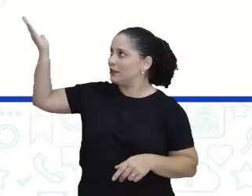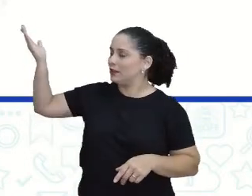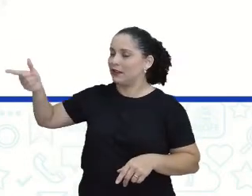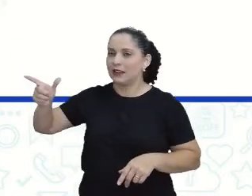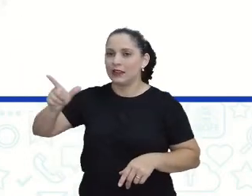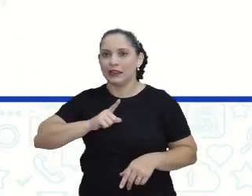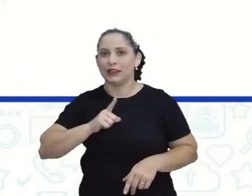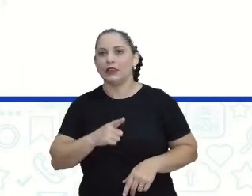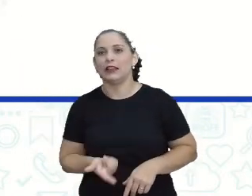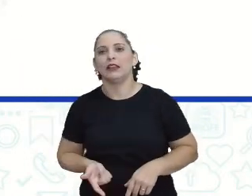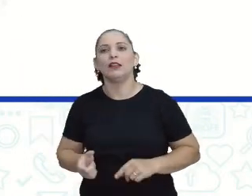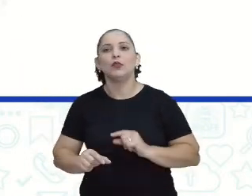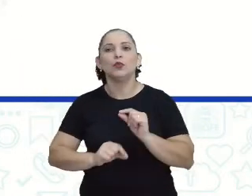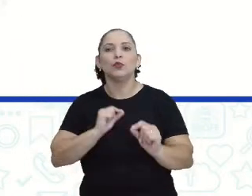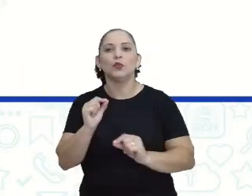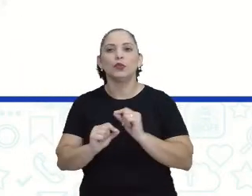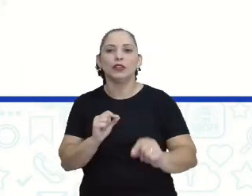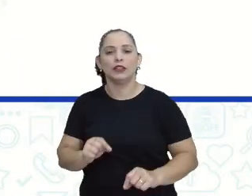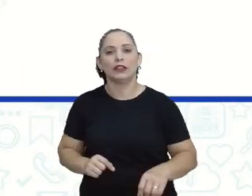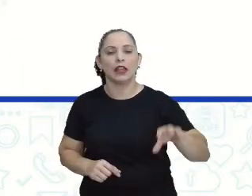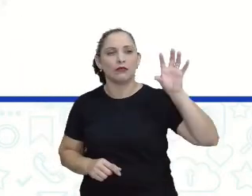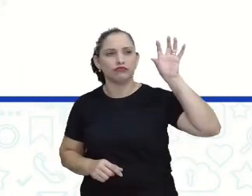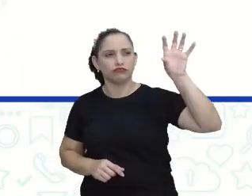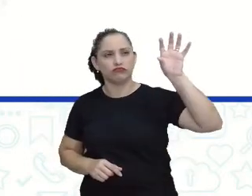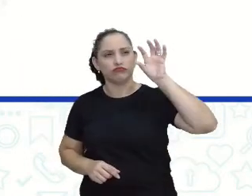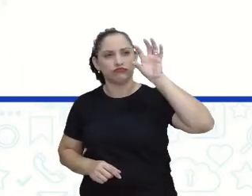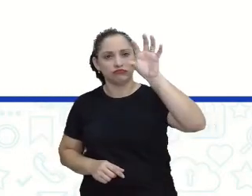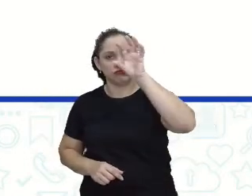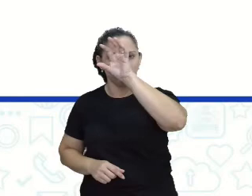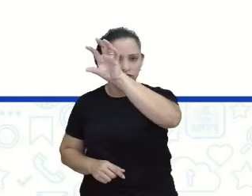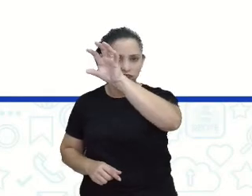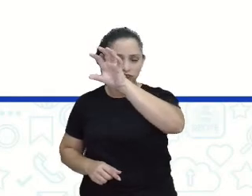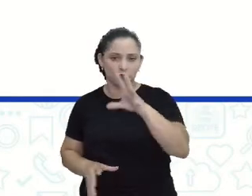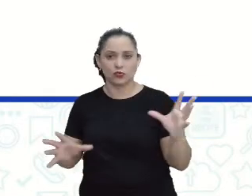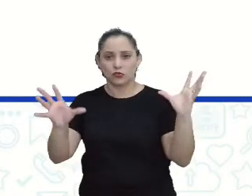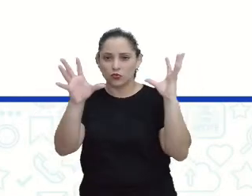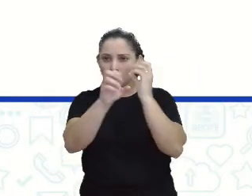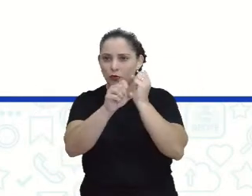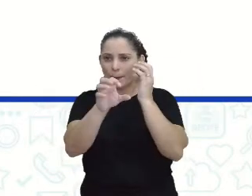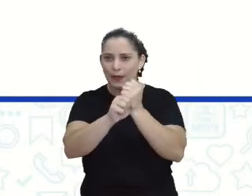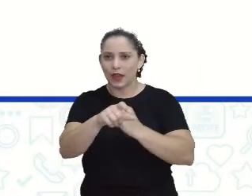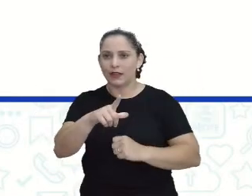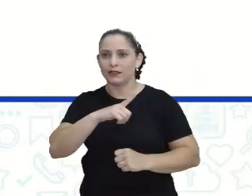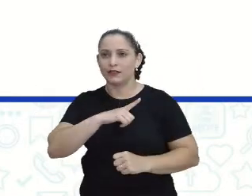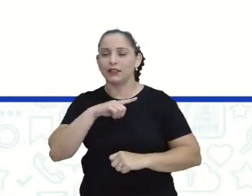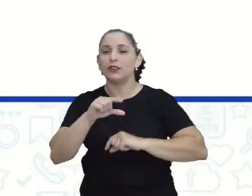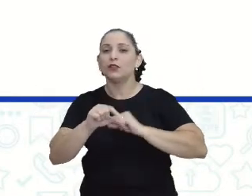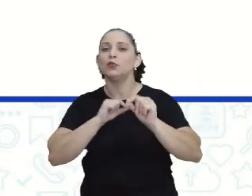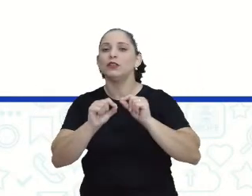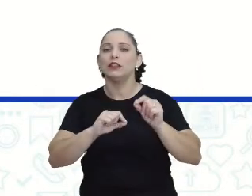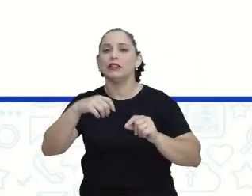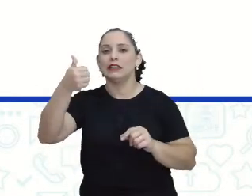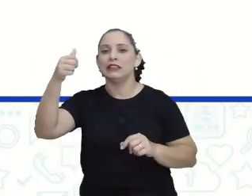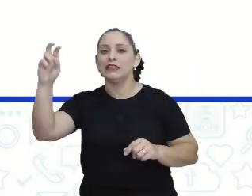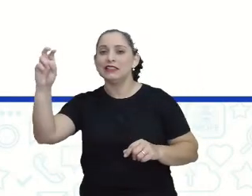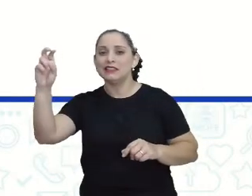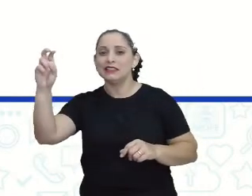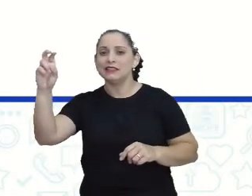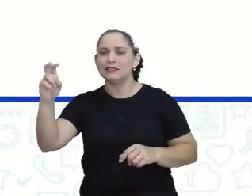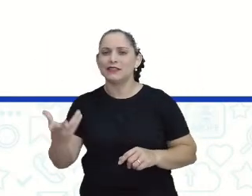4 folhas, né? Ou seja, somando 3 trevos de 4 folhas, eu tenho o resultado igual a 15. Ou